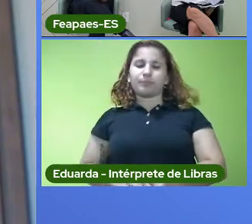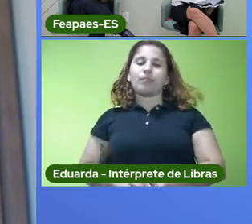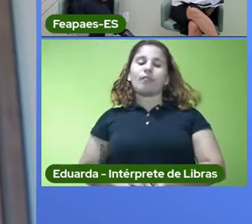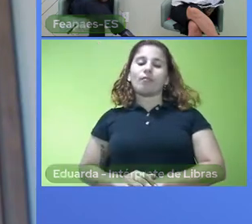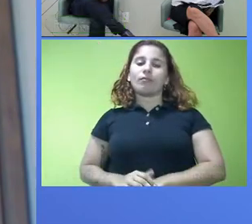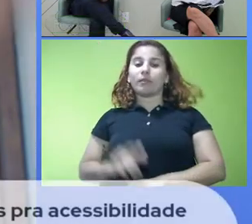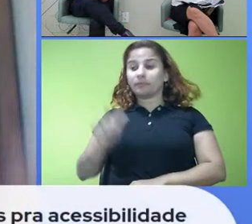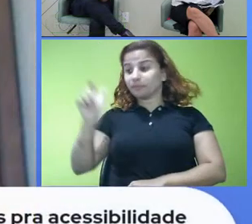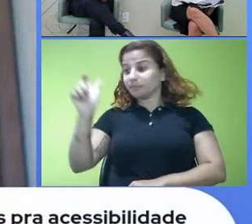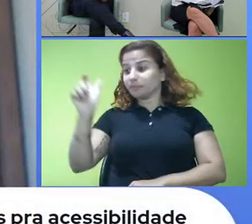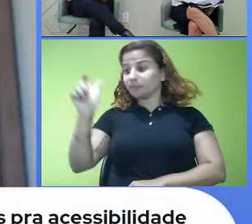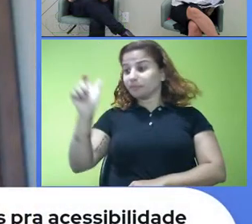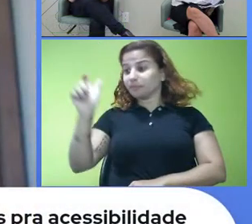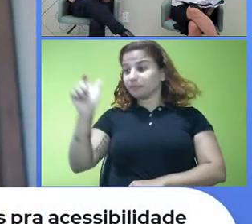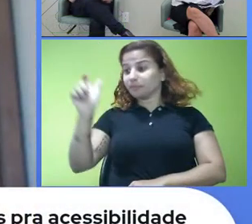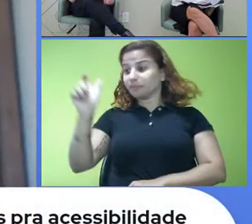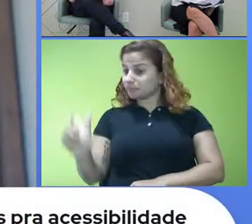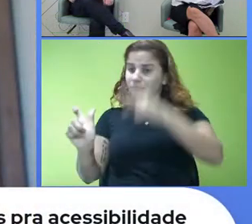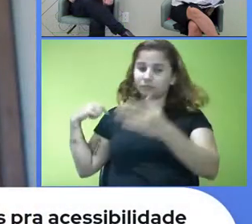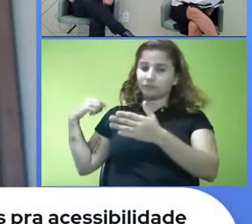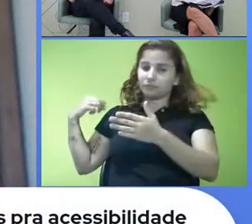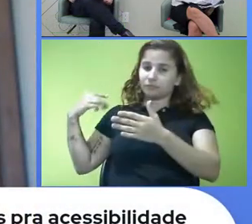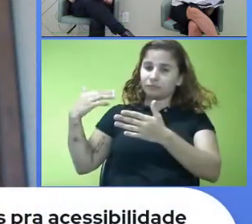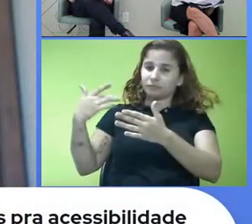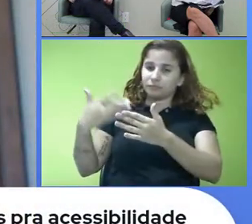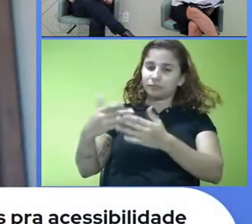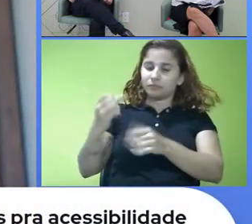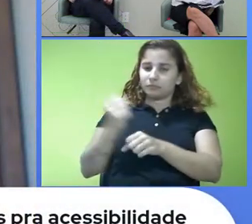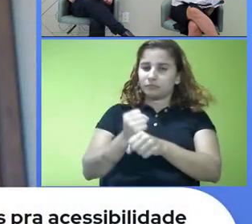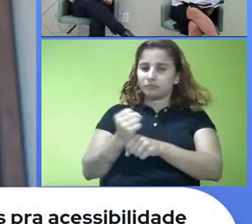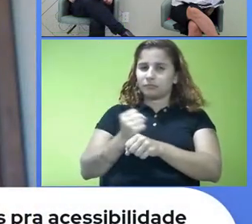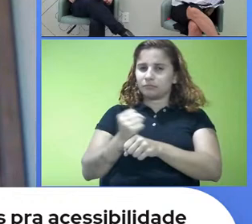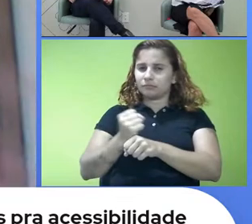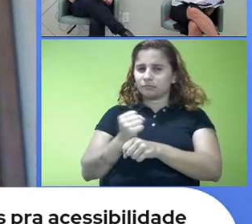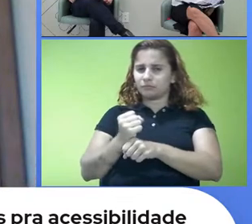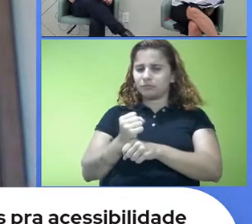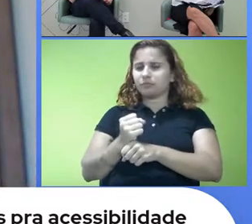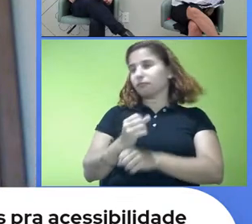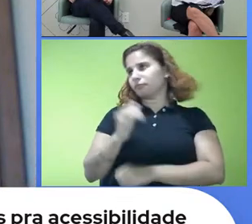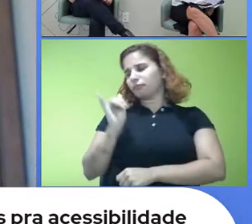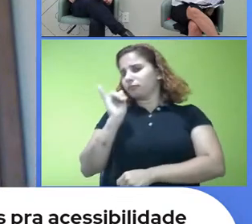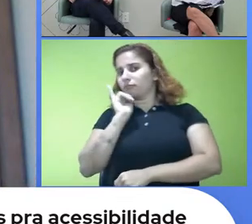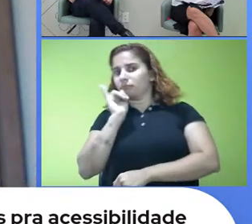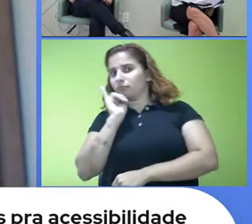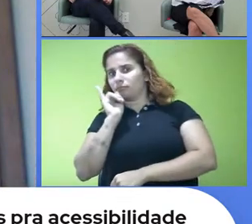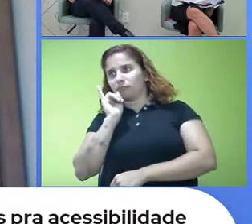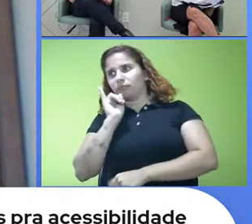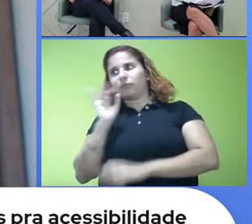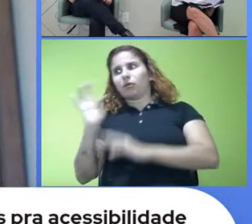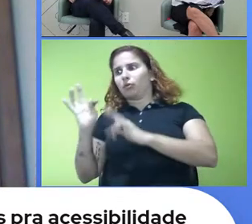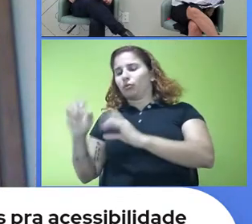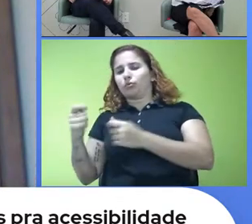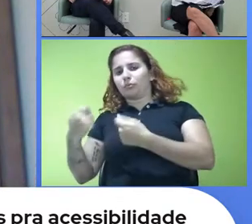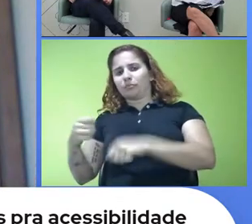dos anos aí concluiu a sua, um exemplo, né? Não significa que todos precisam ser isso, mas assim,